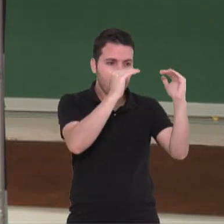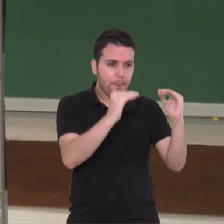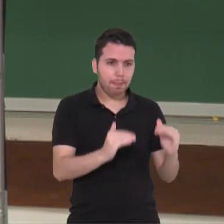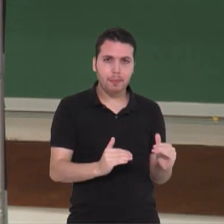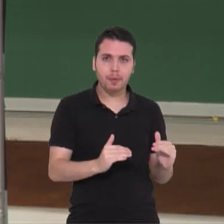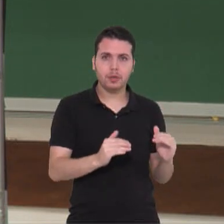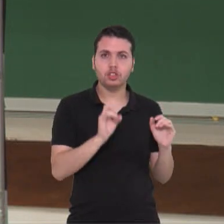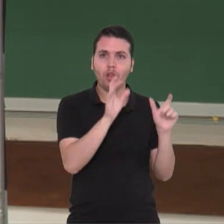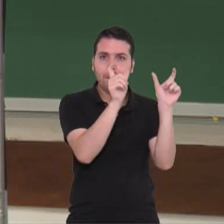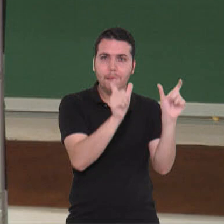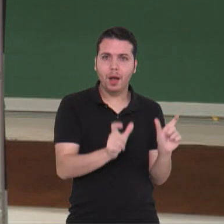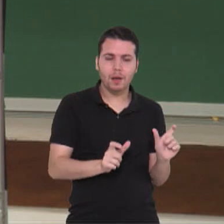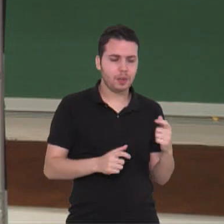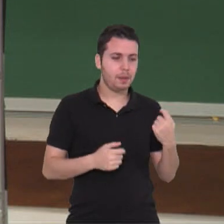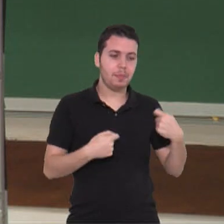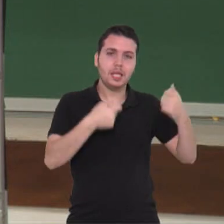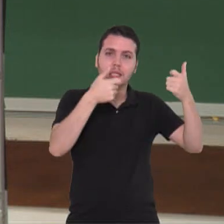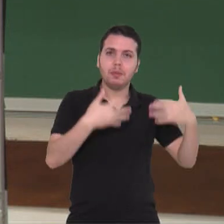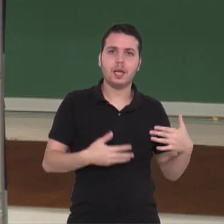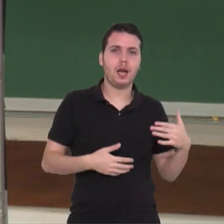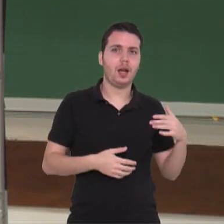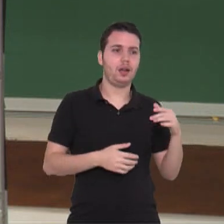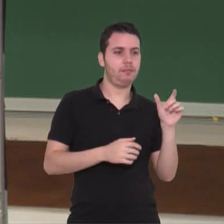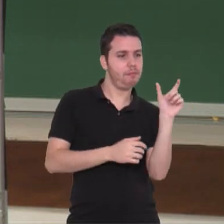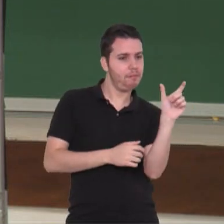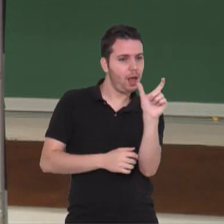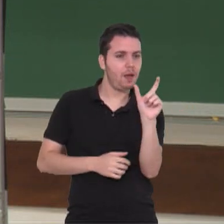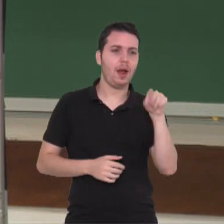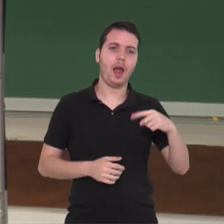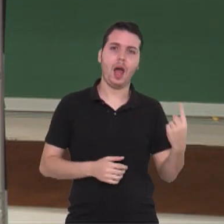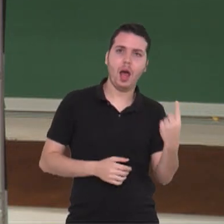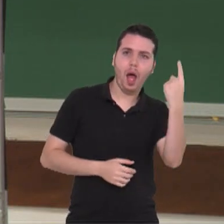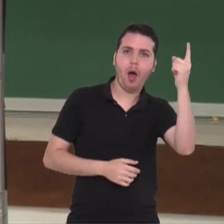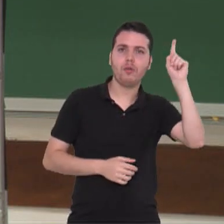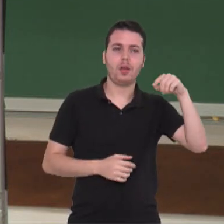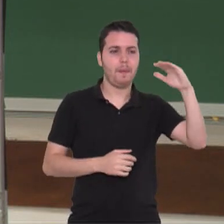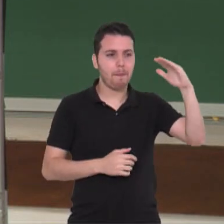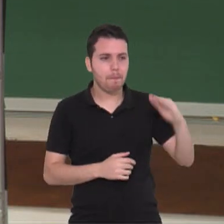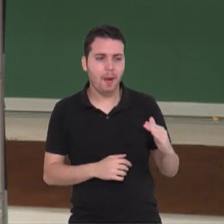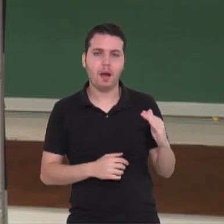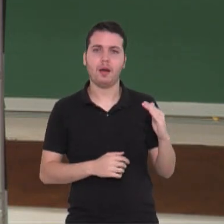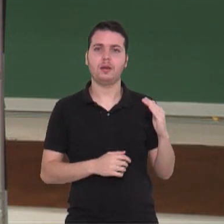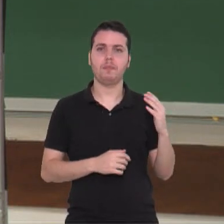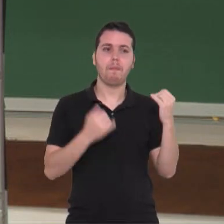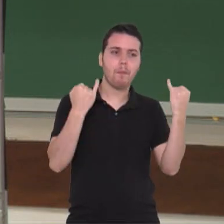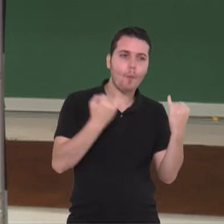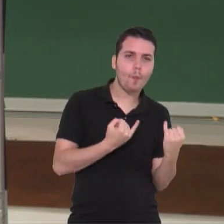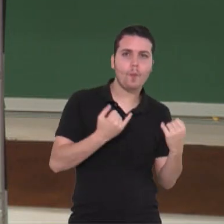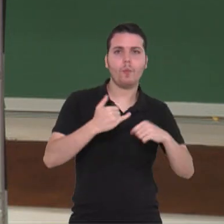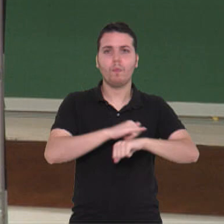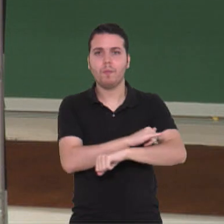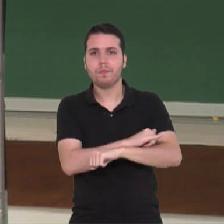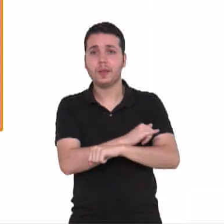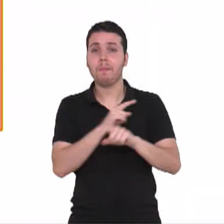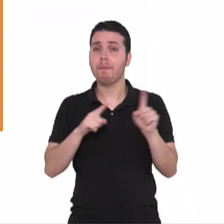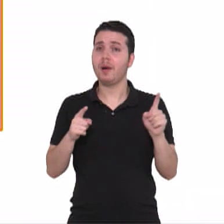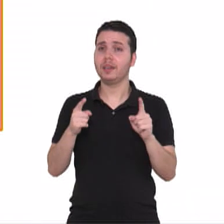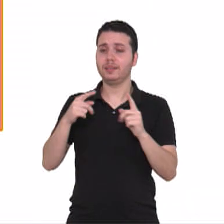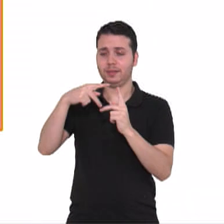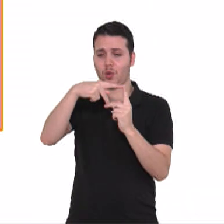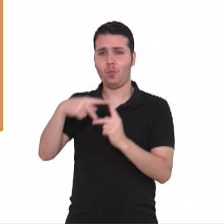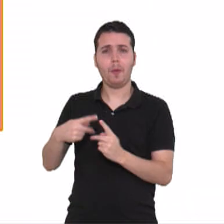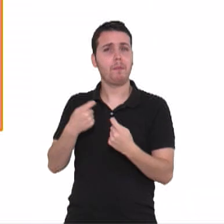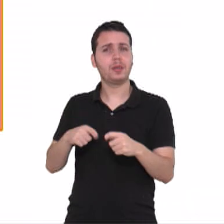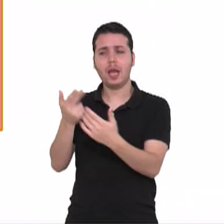imaginar. Numa história em quadrinho ou numa tira, não precisa. Por quê? Porque eu vou olhar como que é o personagem.